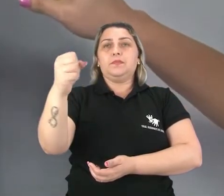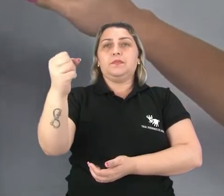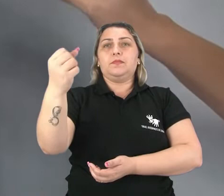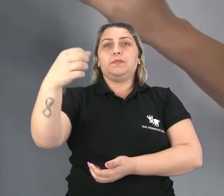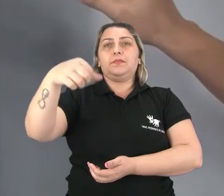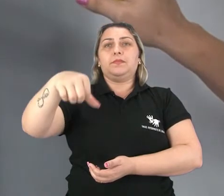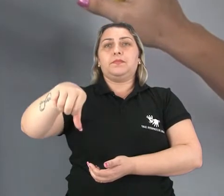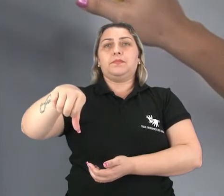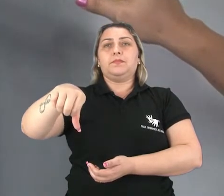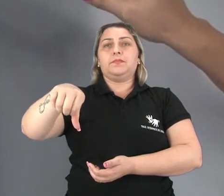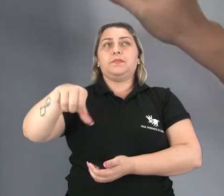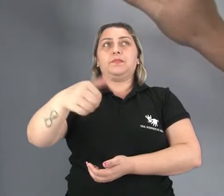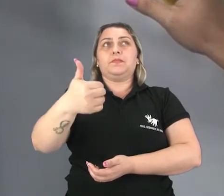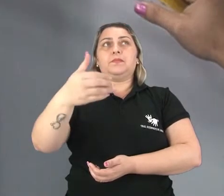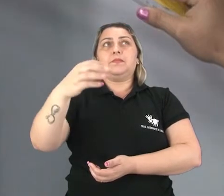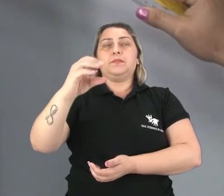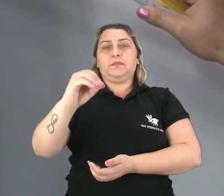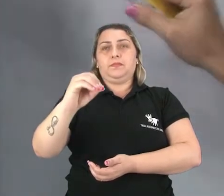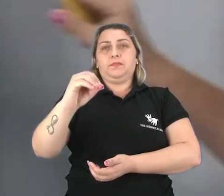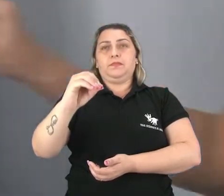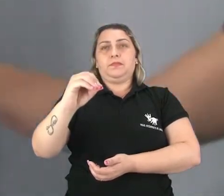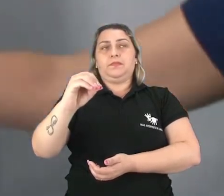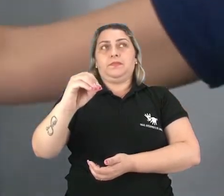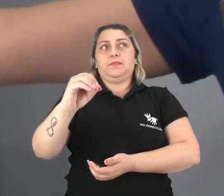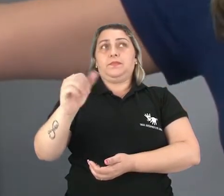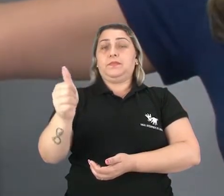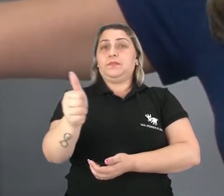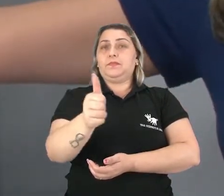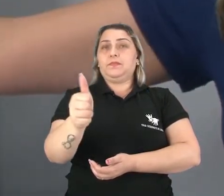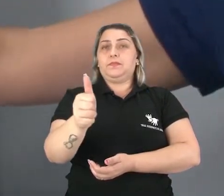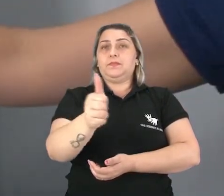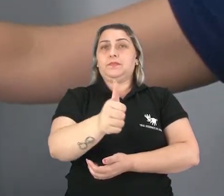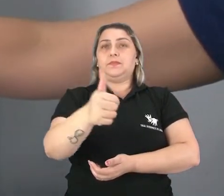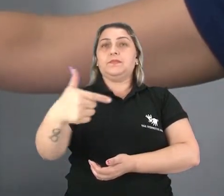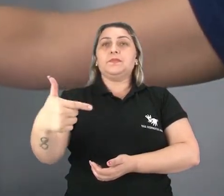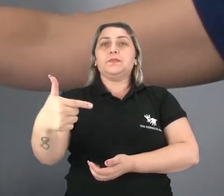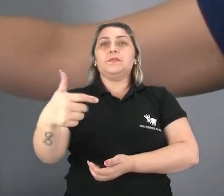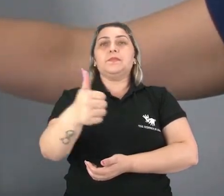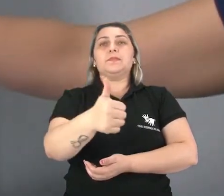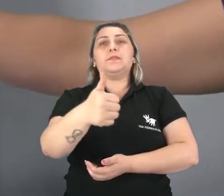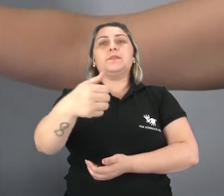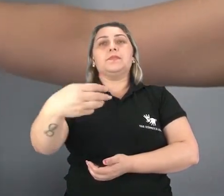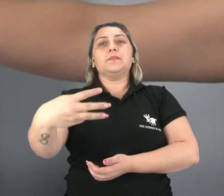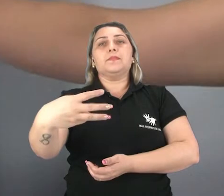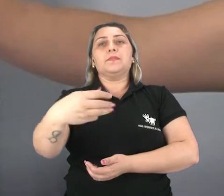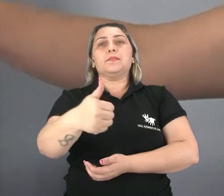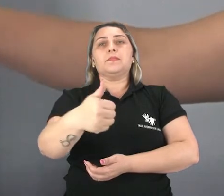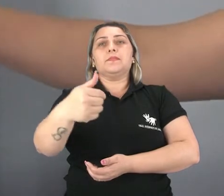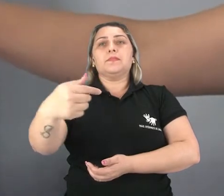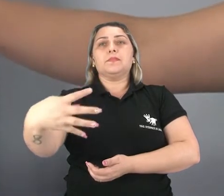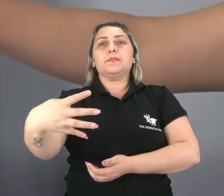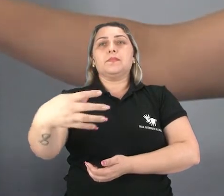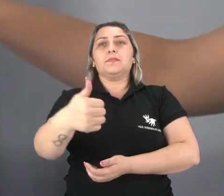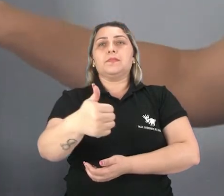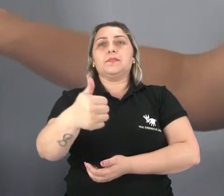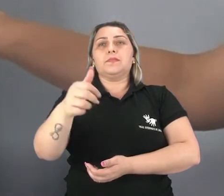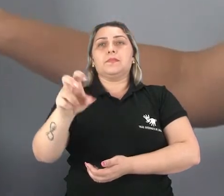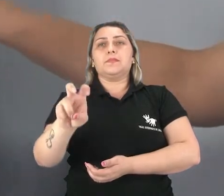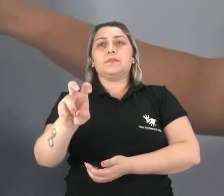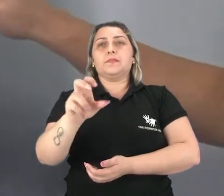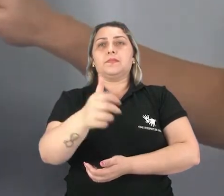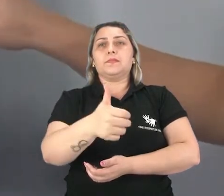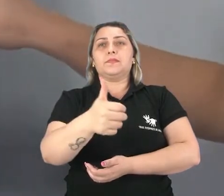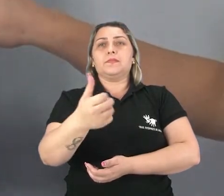7, 8, 9, 10, 11, 12, 13,